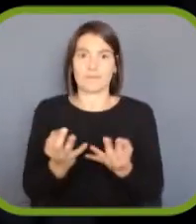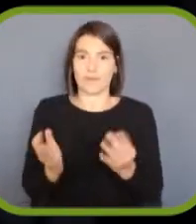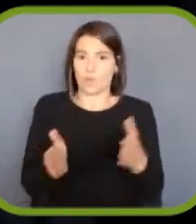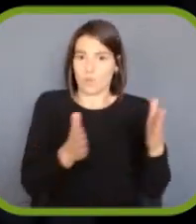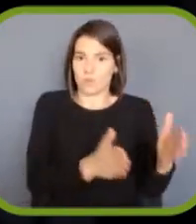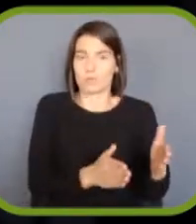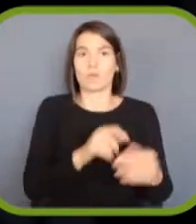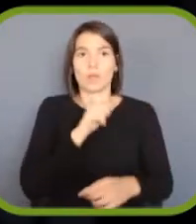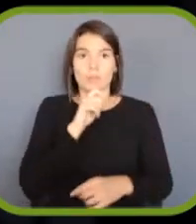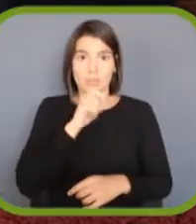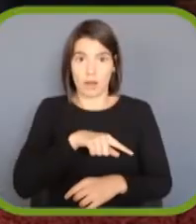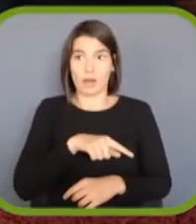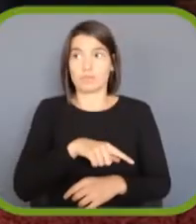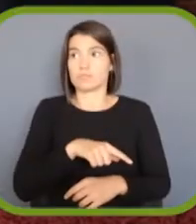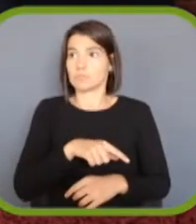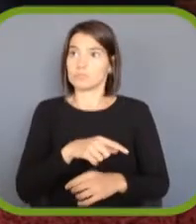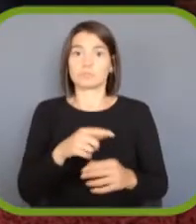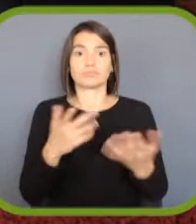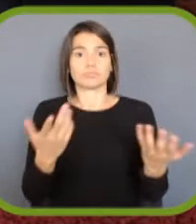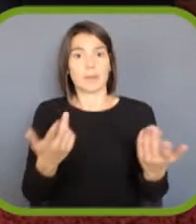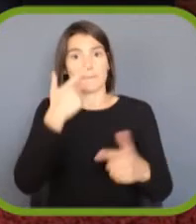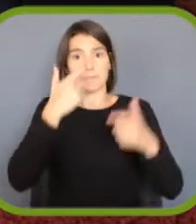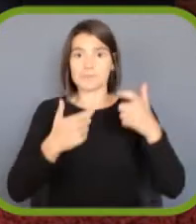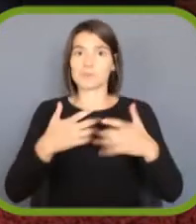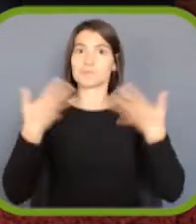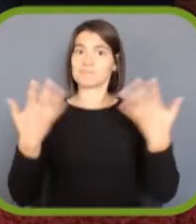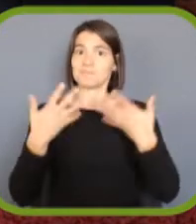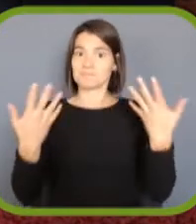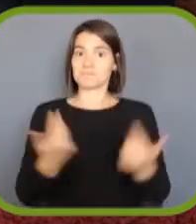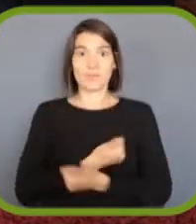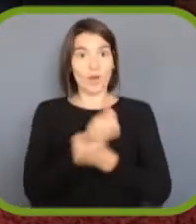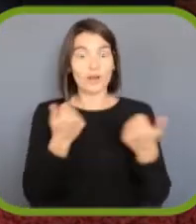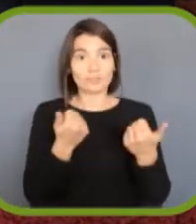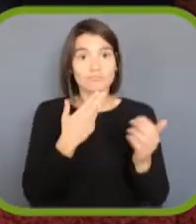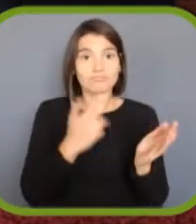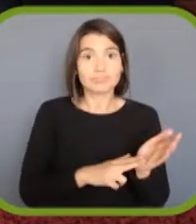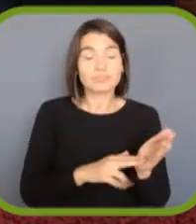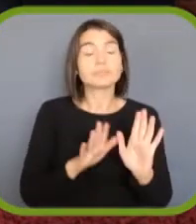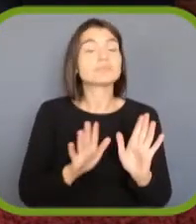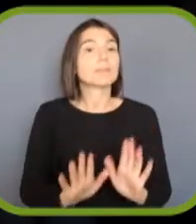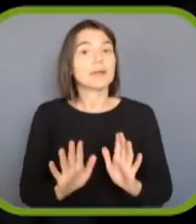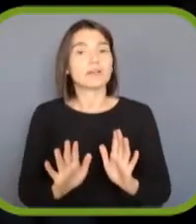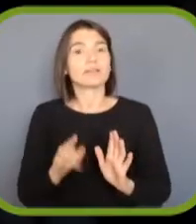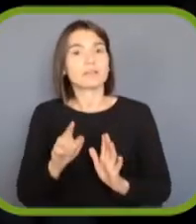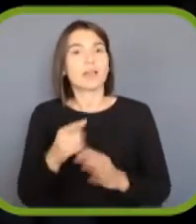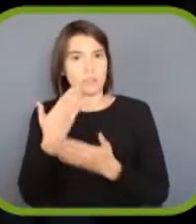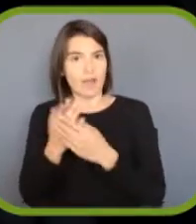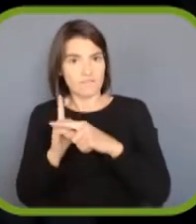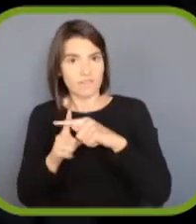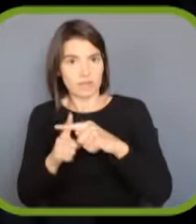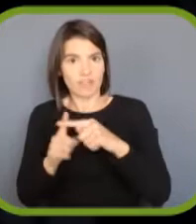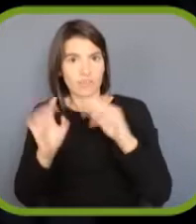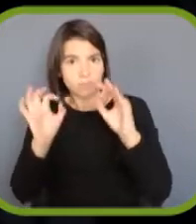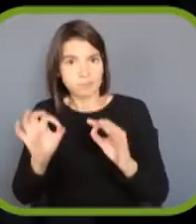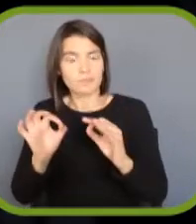por um lado, realmente conseguimos um melhor bem-estar subjetivo das pessoas, sem dúvida, mas vamos ver até que